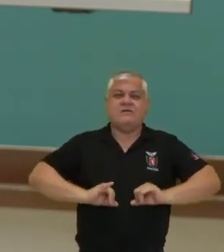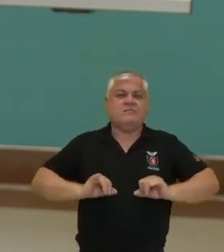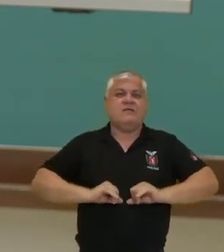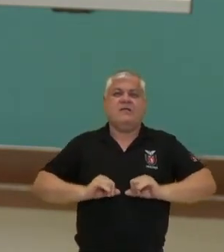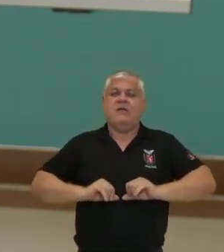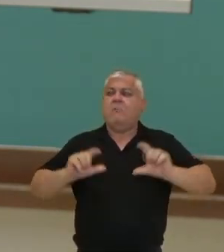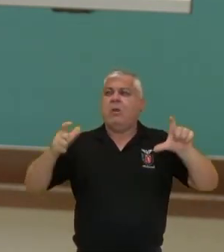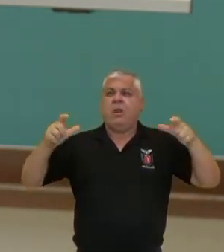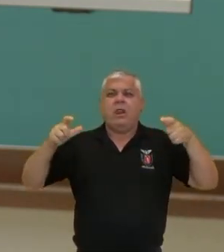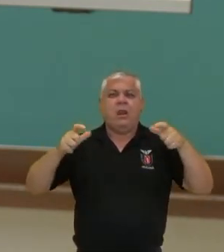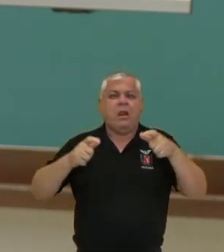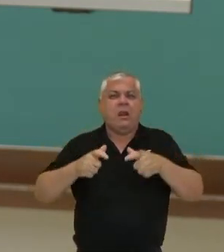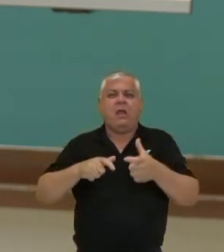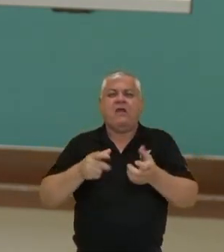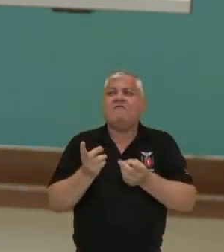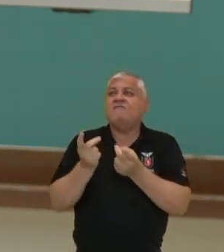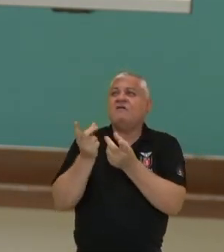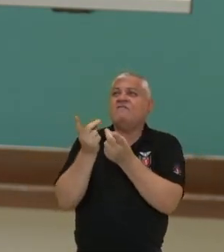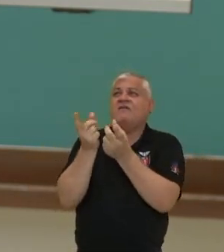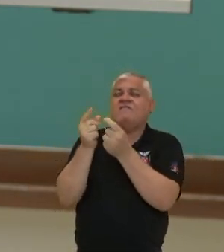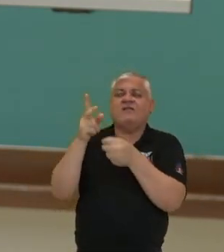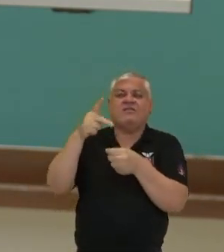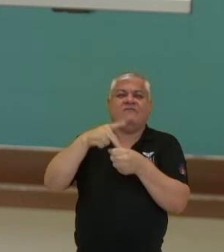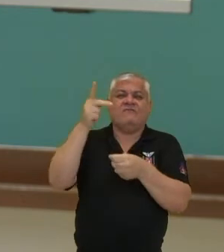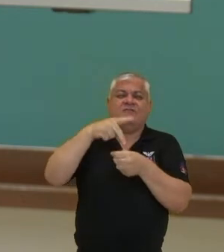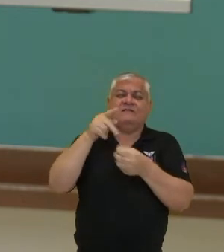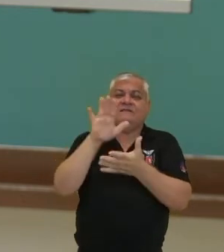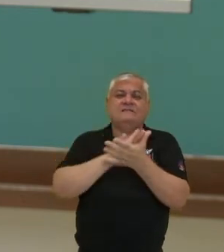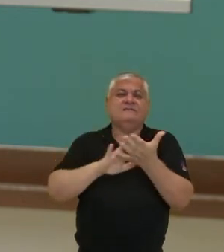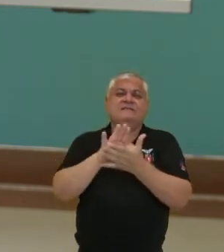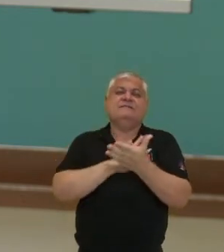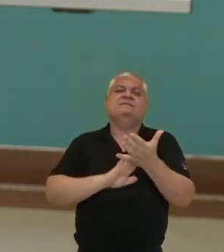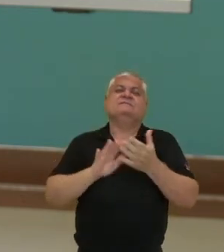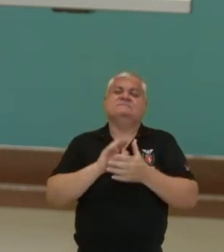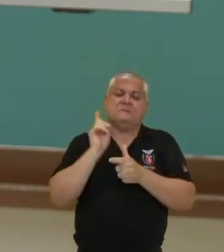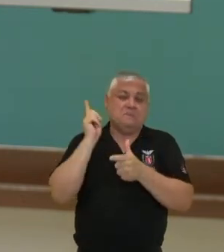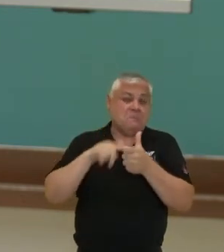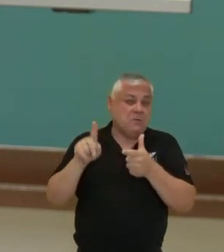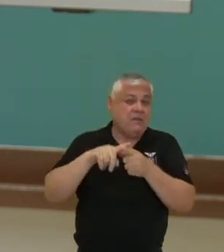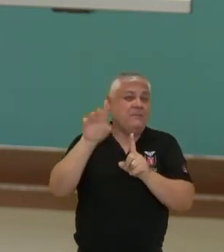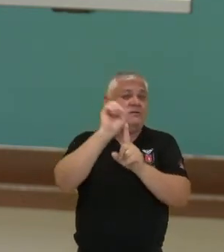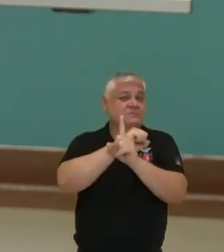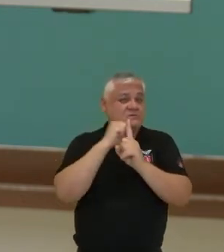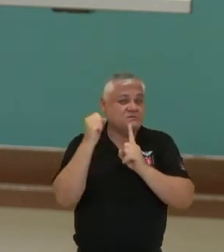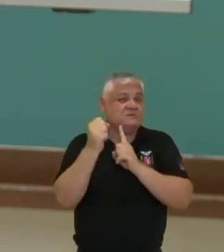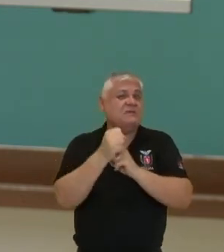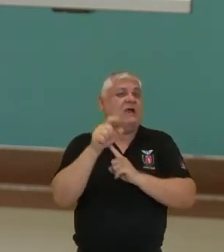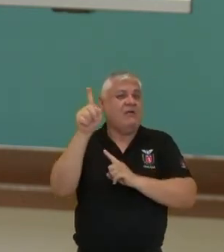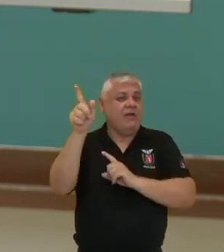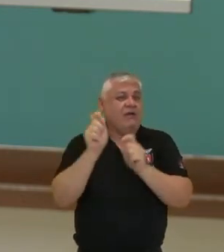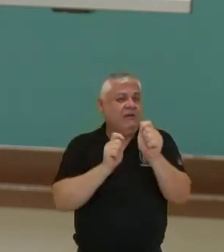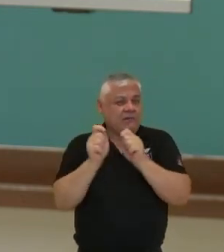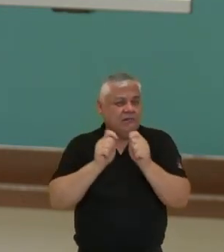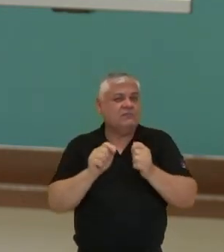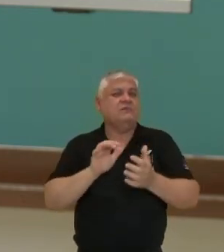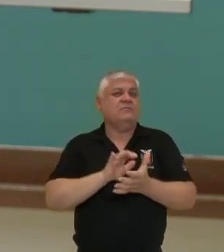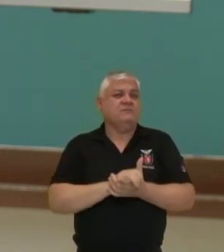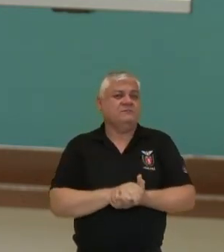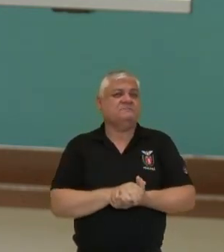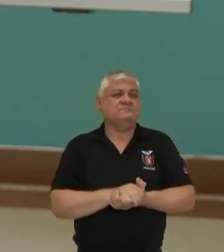Eles não conseguem vender o petróleo deles com facilidade gerando vários problemas maiores econômicos para a